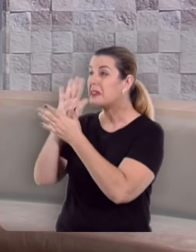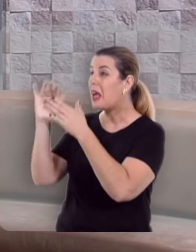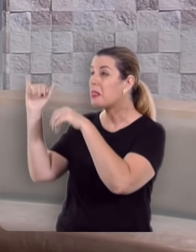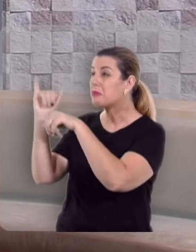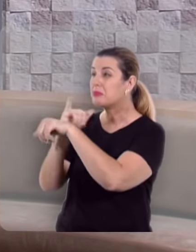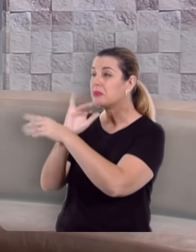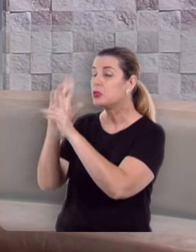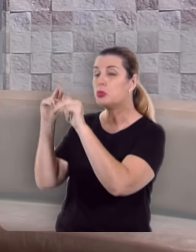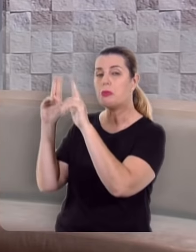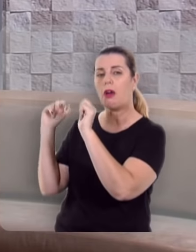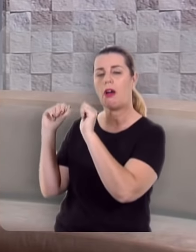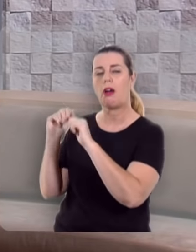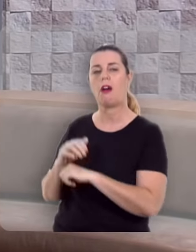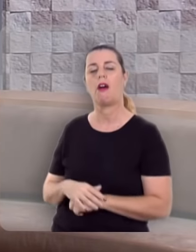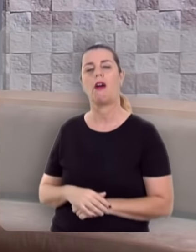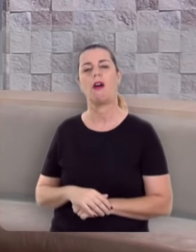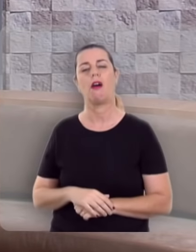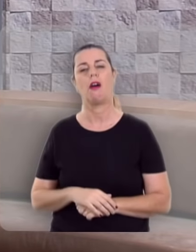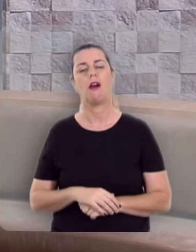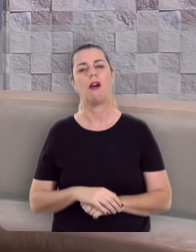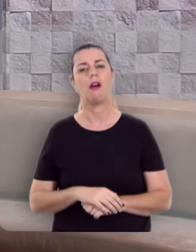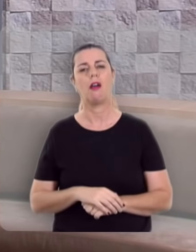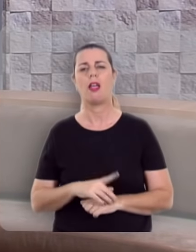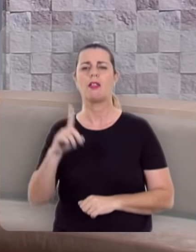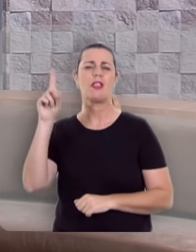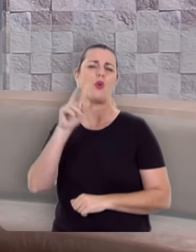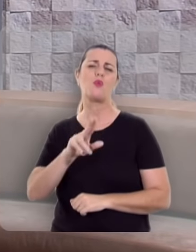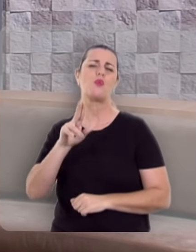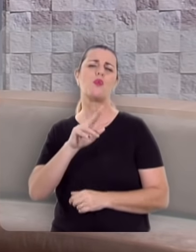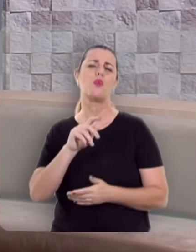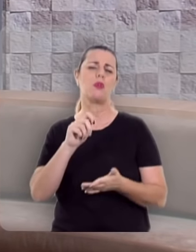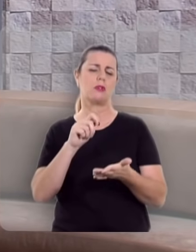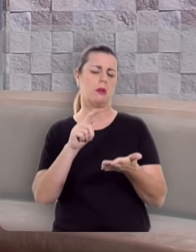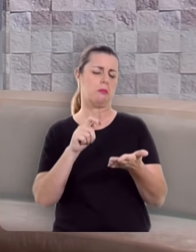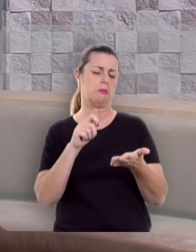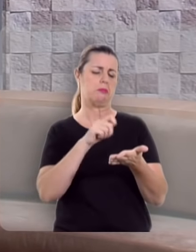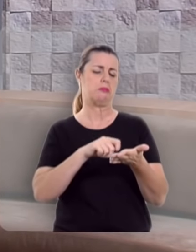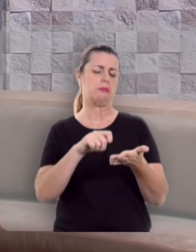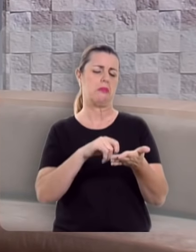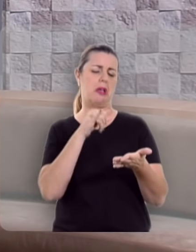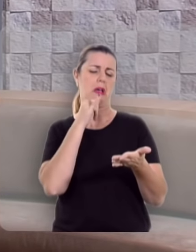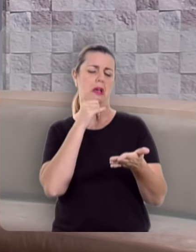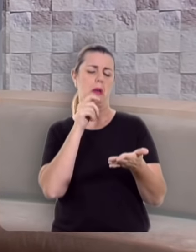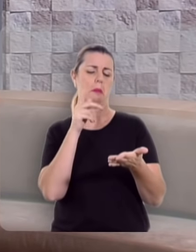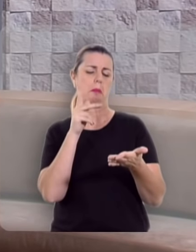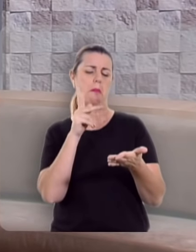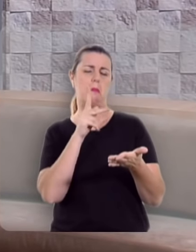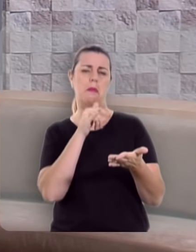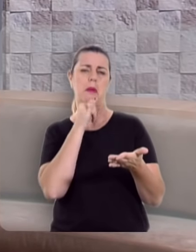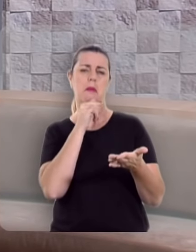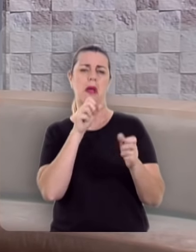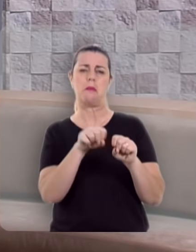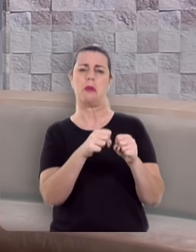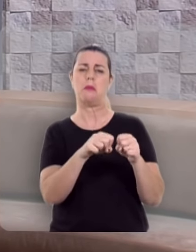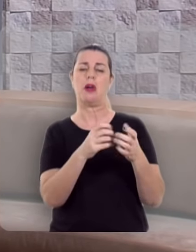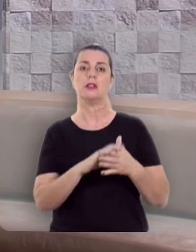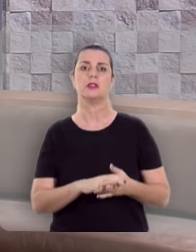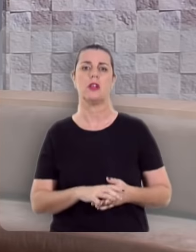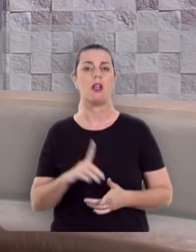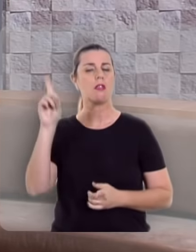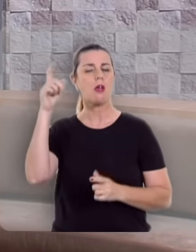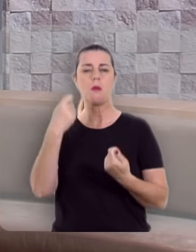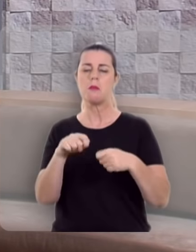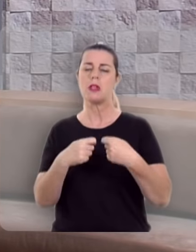restauração. Ele tudo pode. Jó disse ainda: e nenhum dos teus planos pode ser frustrado.